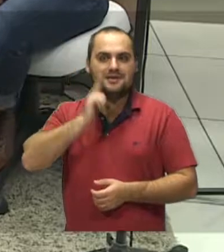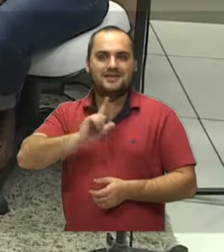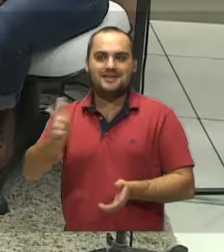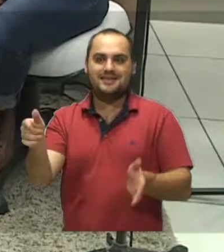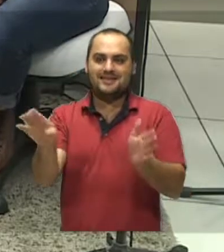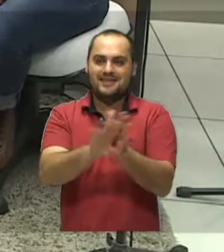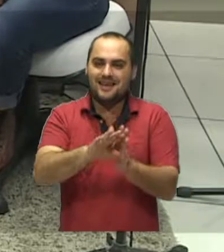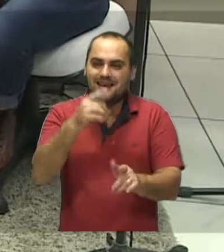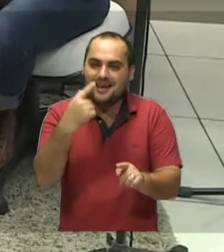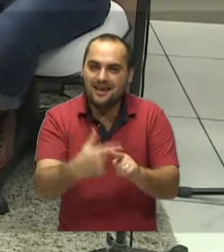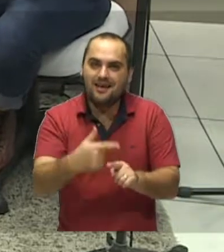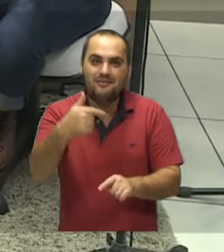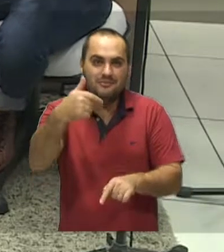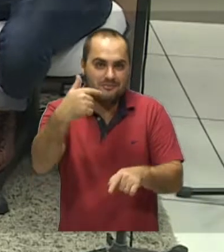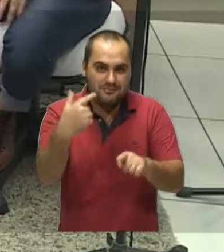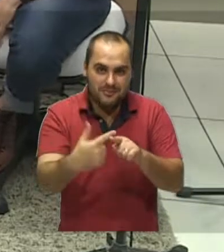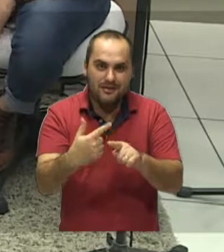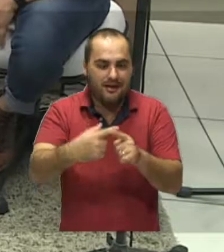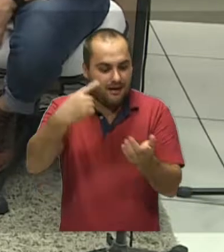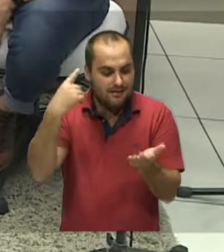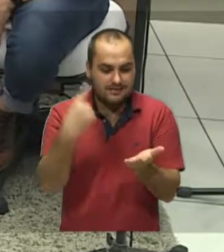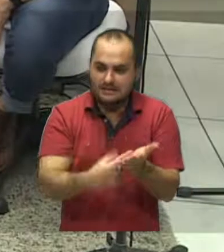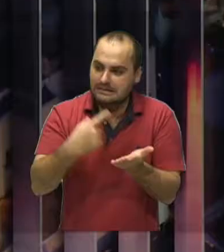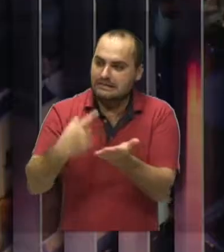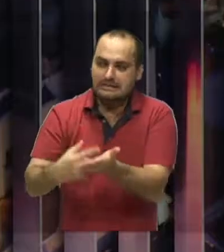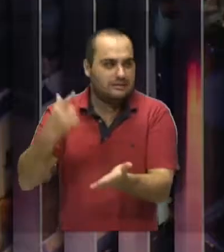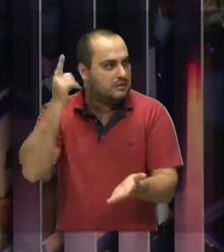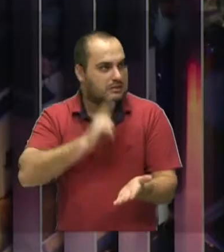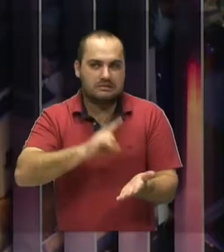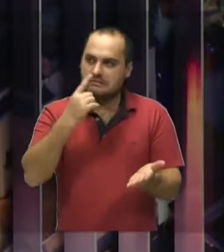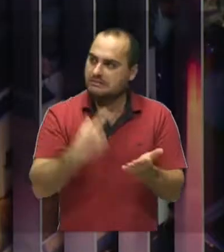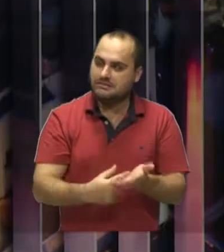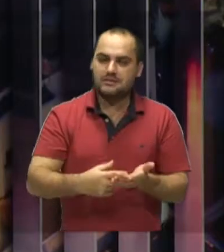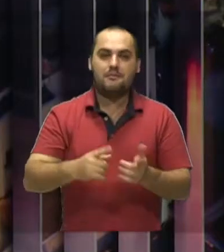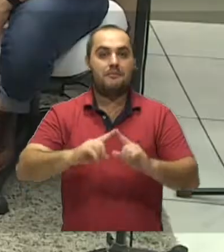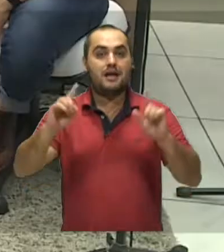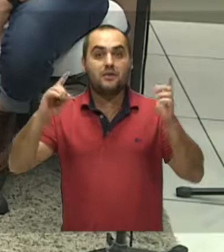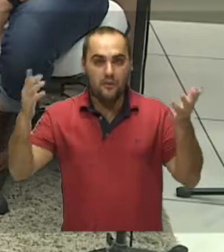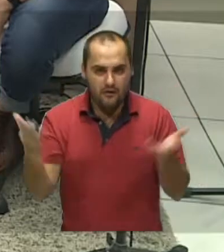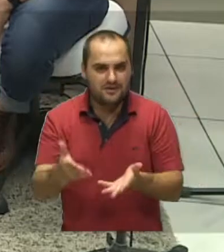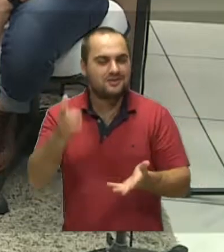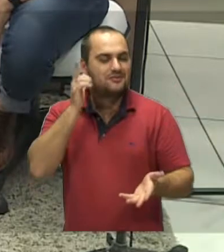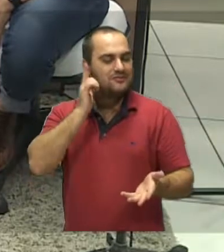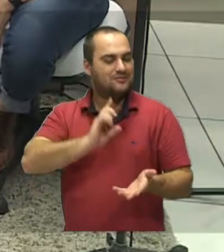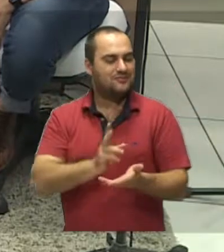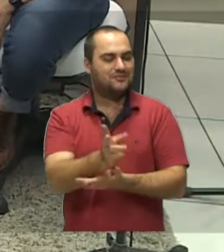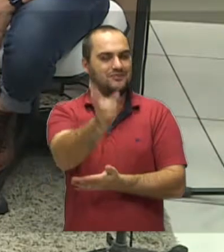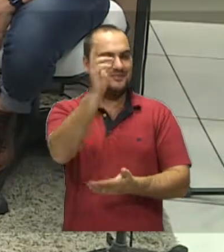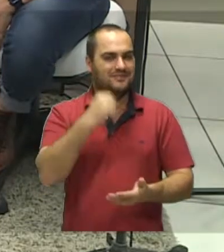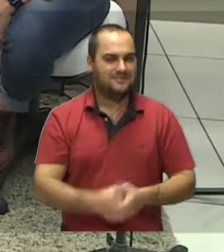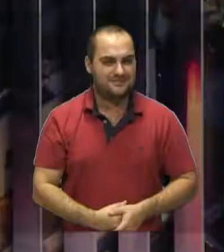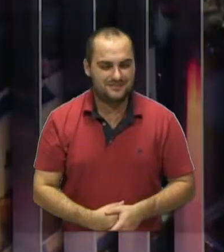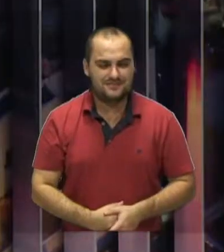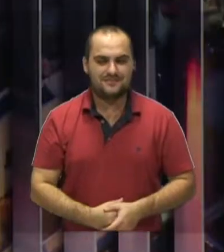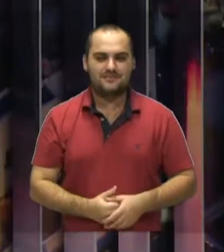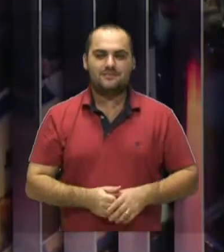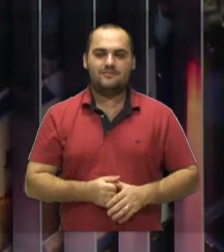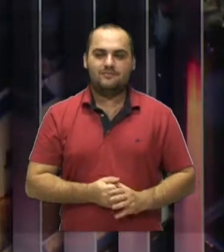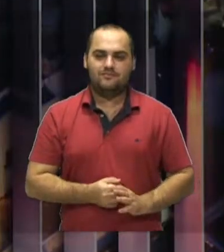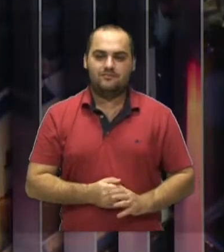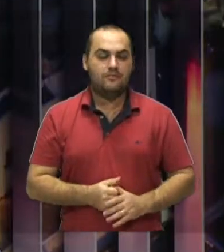por conta das nossas agendas, mas hoje deu. Hoje encaixou. Que bom. Fico muito contente. Giana começou a cantar